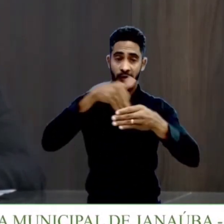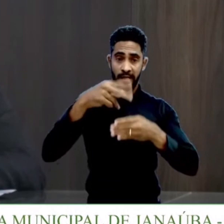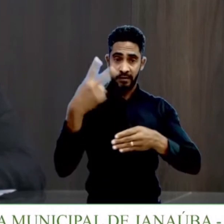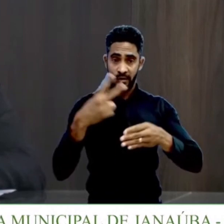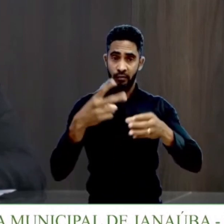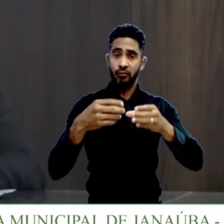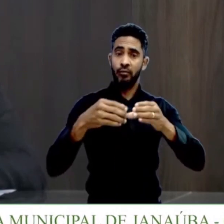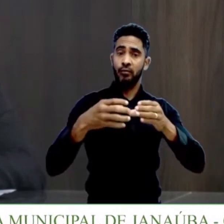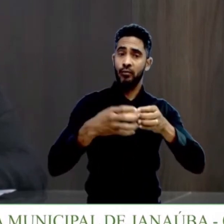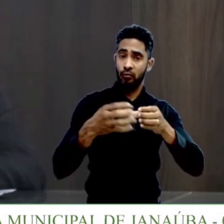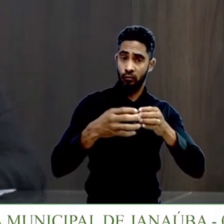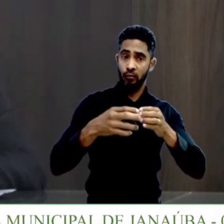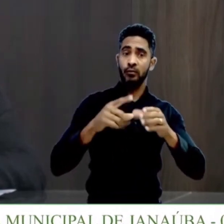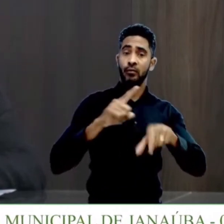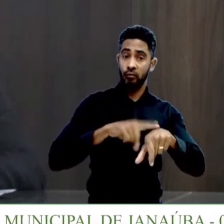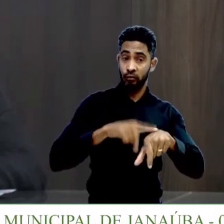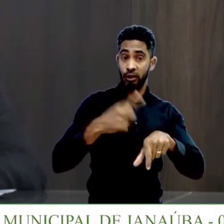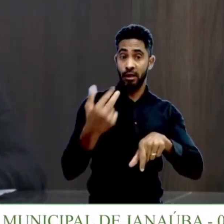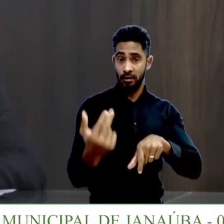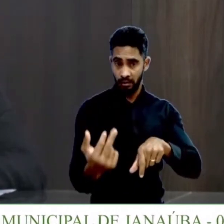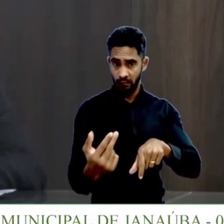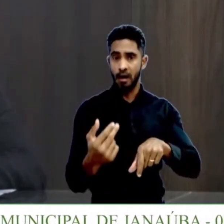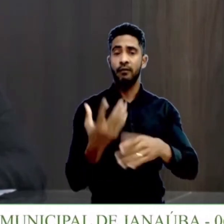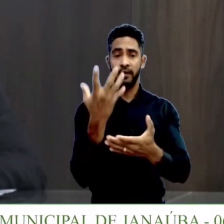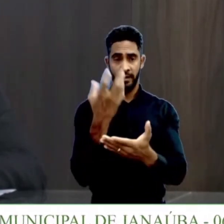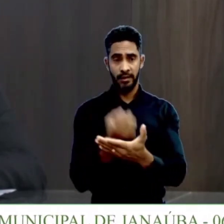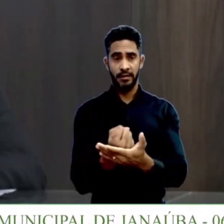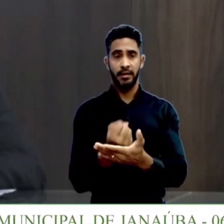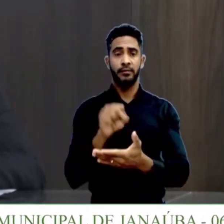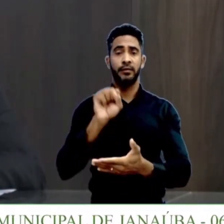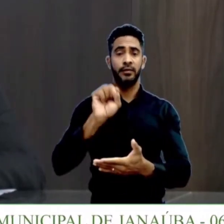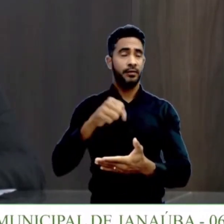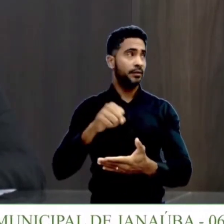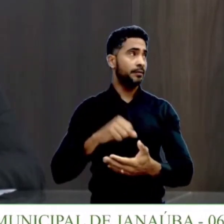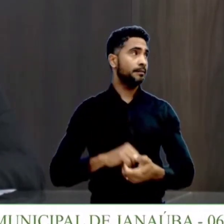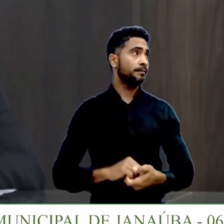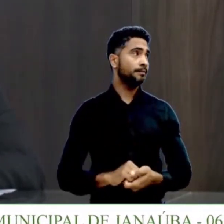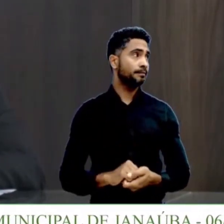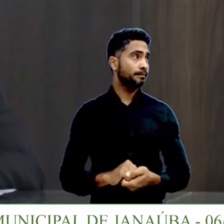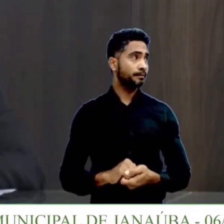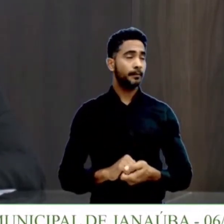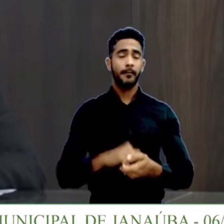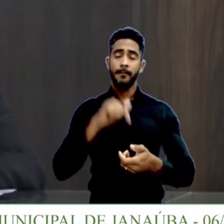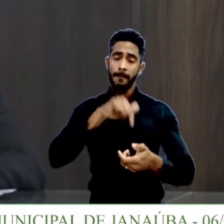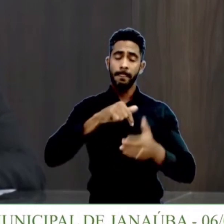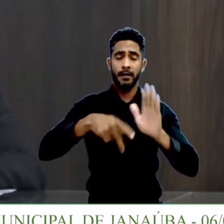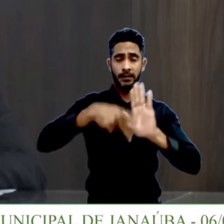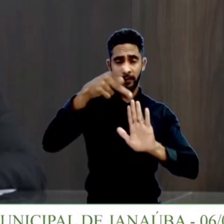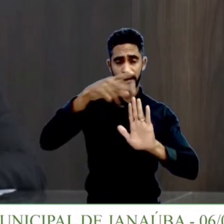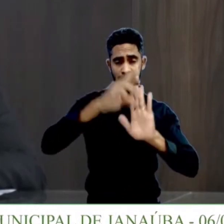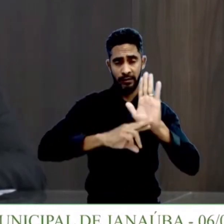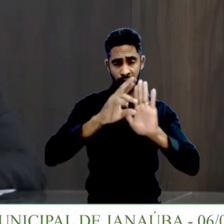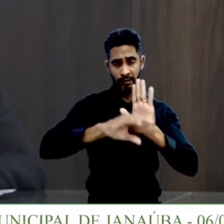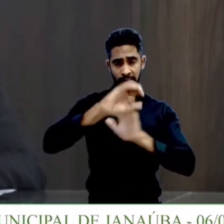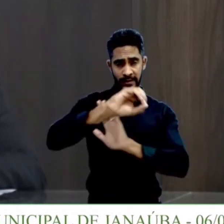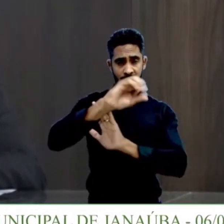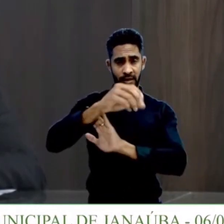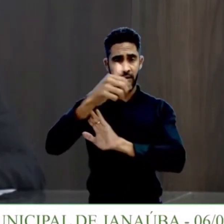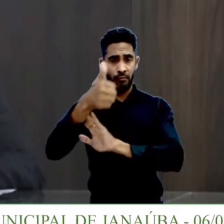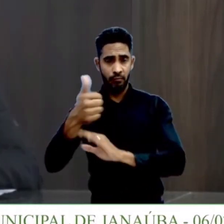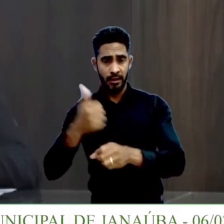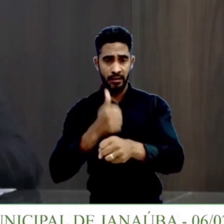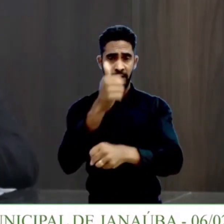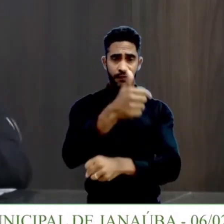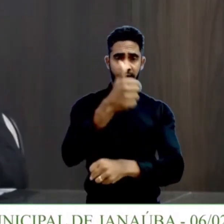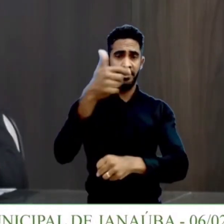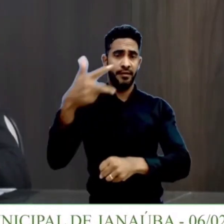do projeto no mesmo dia, foi acatada por unanimidade. Colocado o projeto de resolução